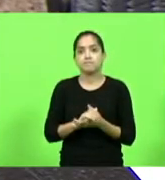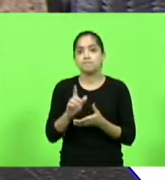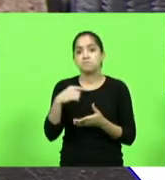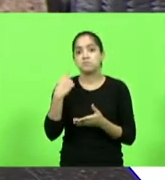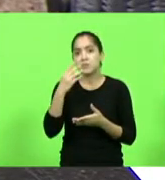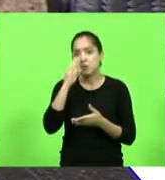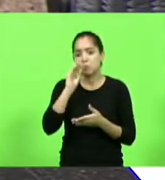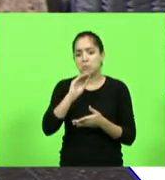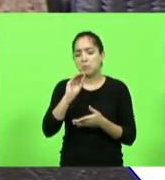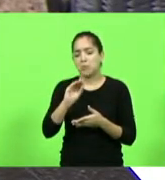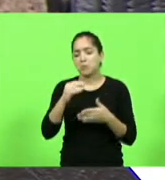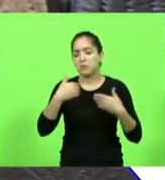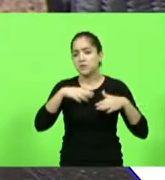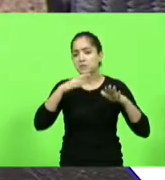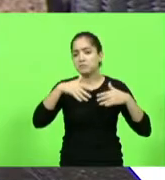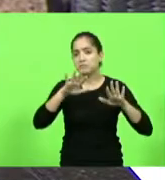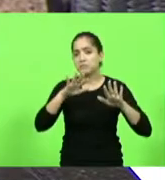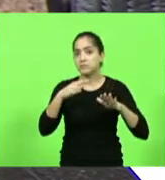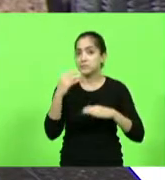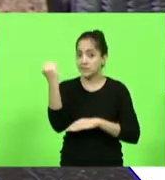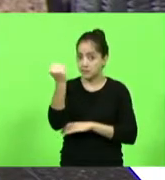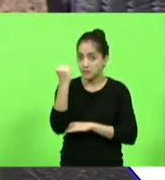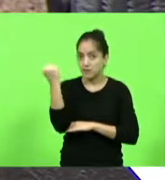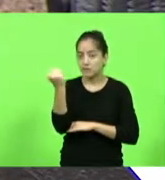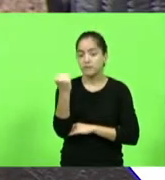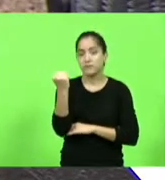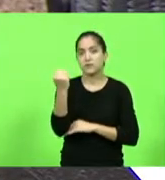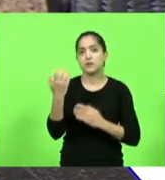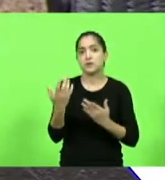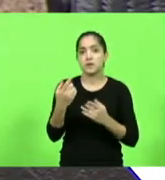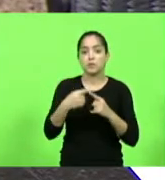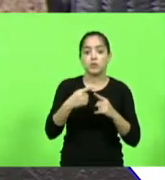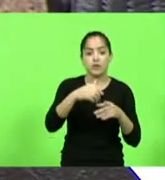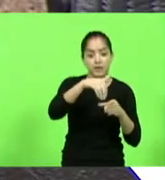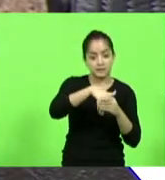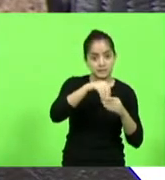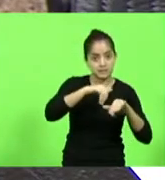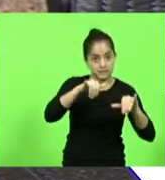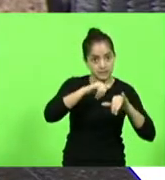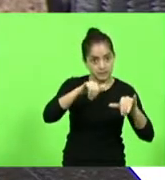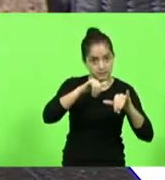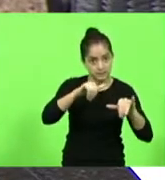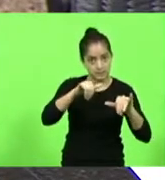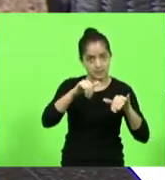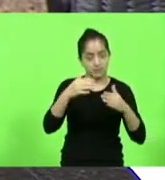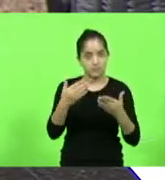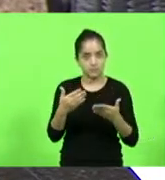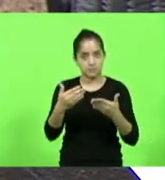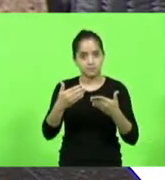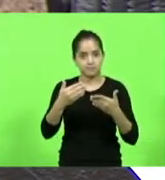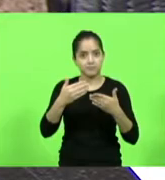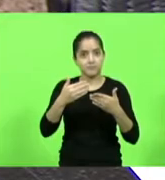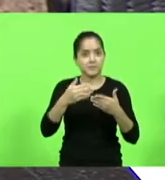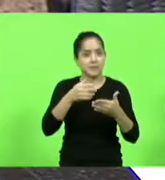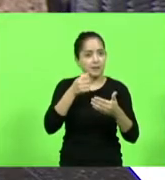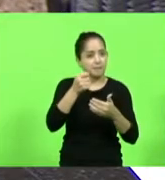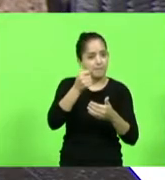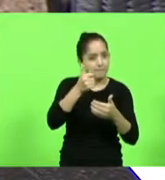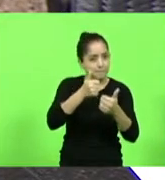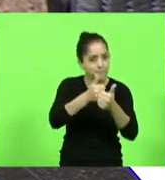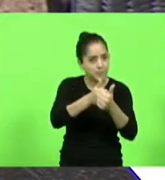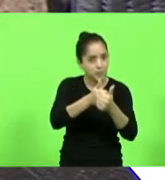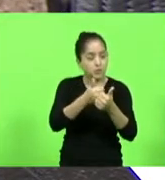ignorando uma situação grave dessa. Seria porque as eleições começam a aparecer no horizonte? Seria uma